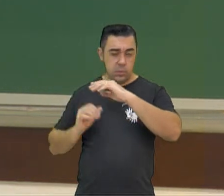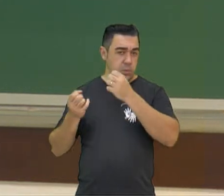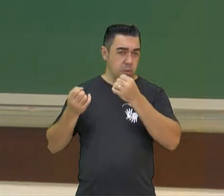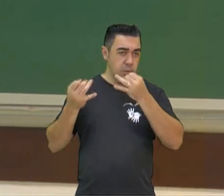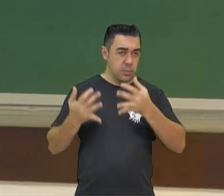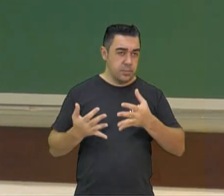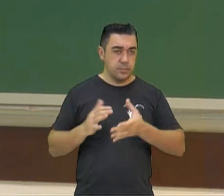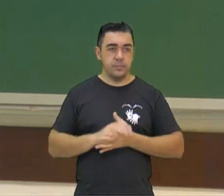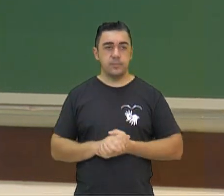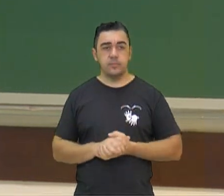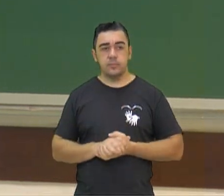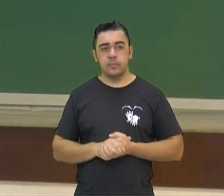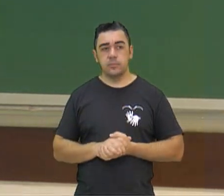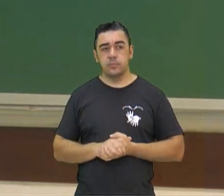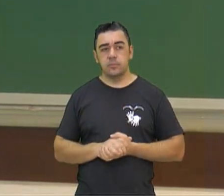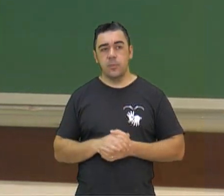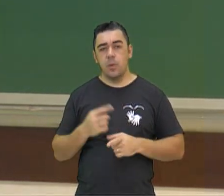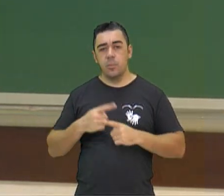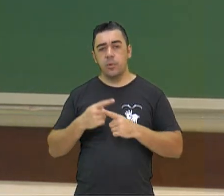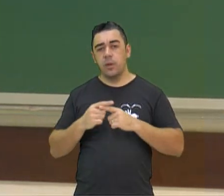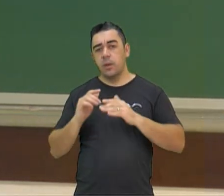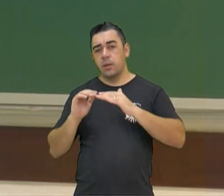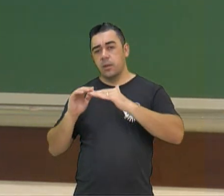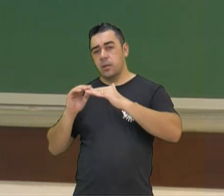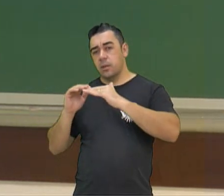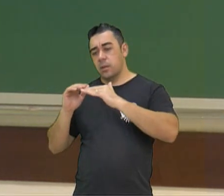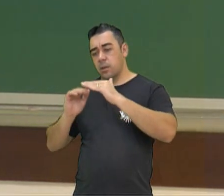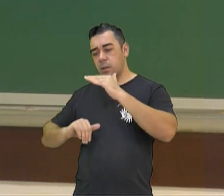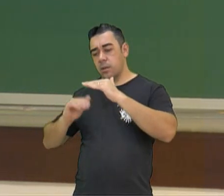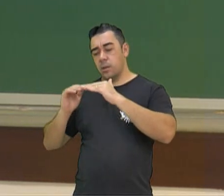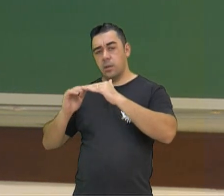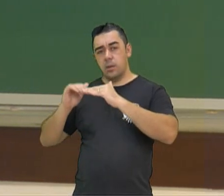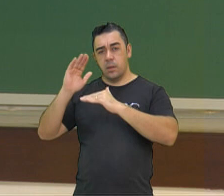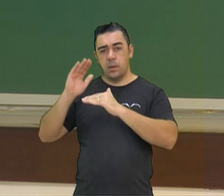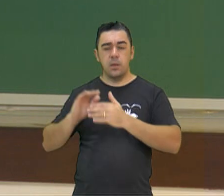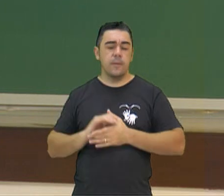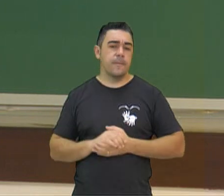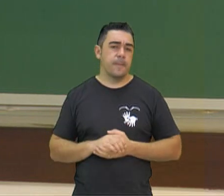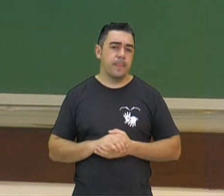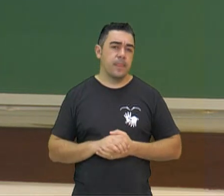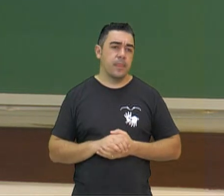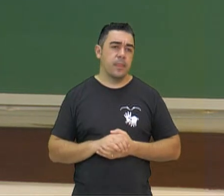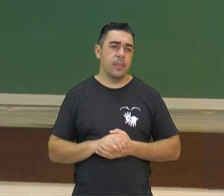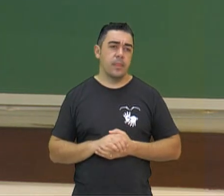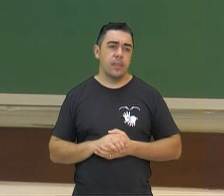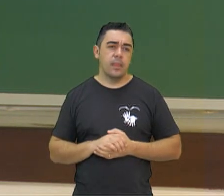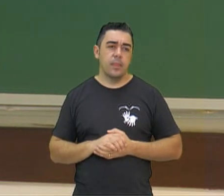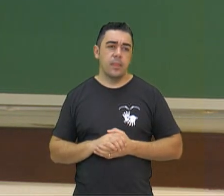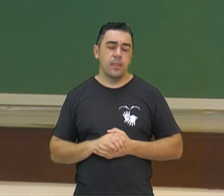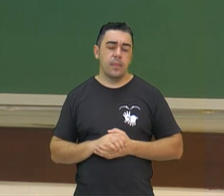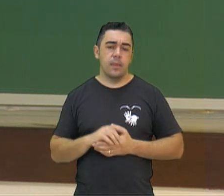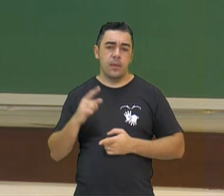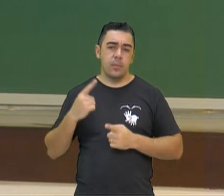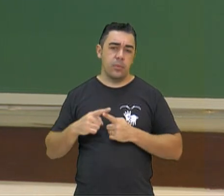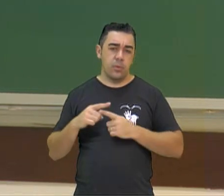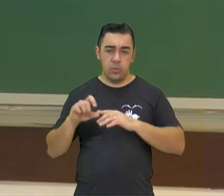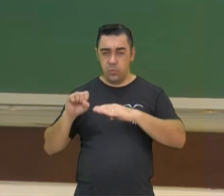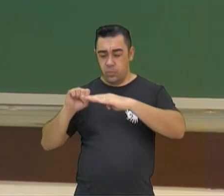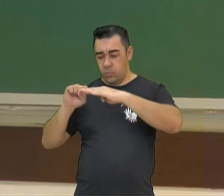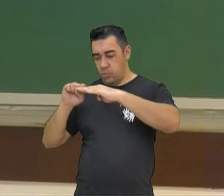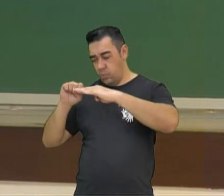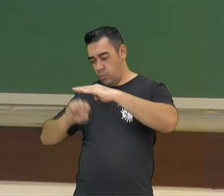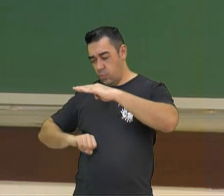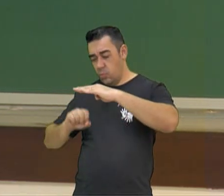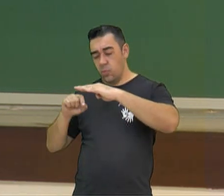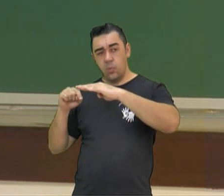explicação melhor. Por que eles vão se separar? Antes de eu ir para o quiz. Esta turma aqui, eu falo, peraí, eu